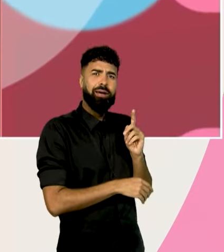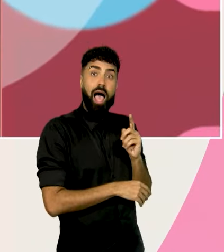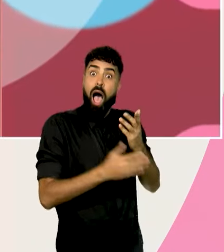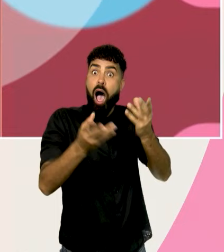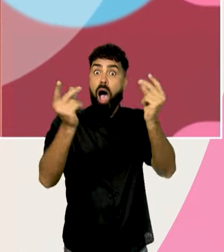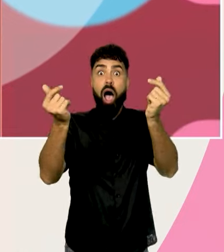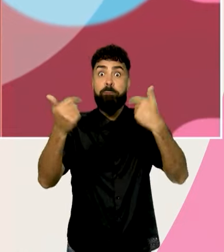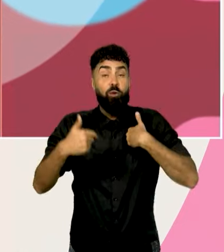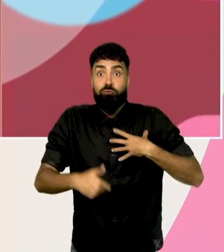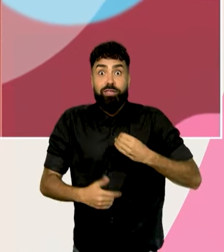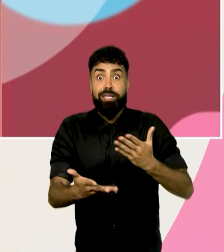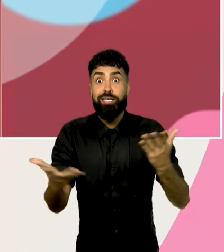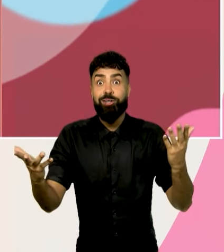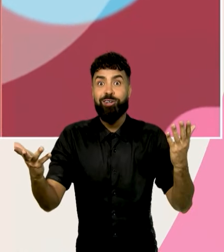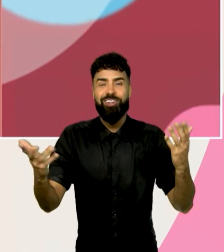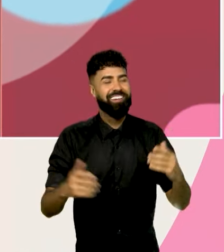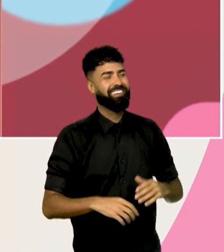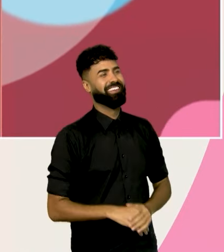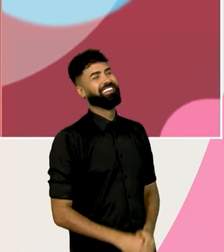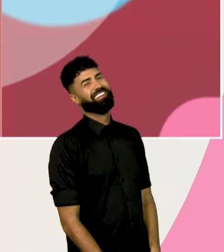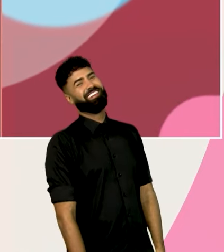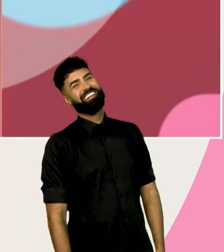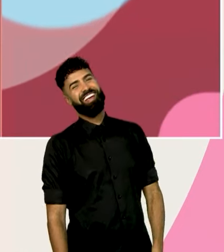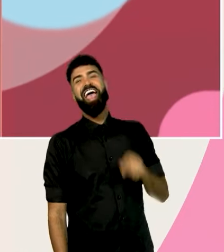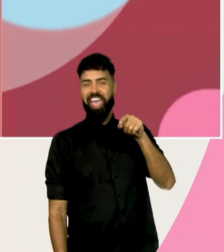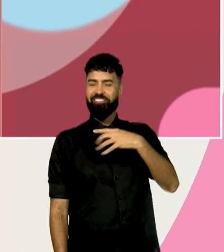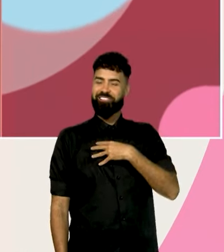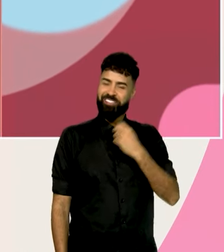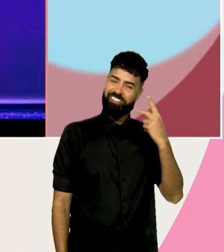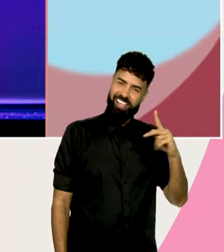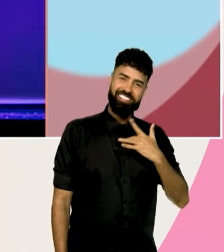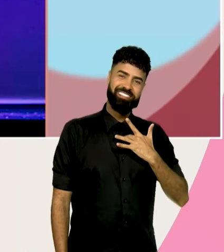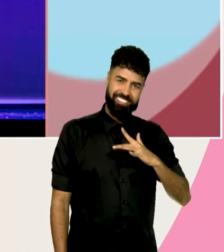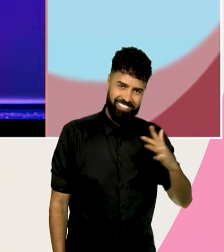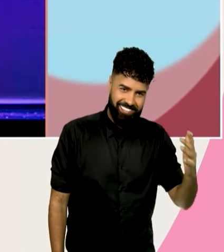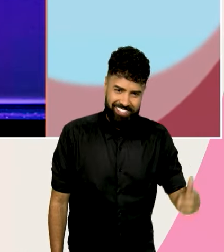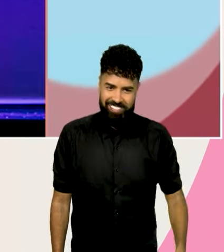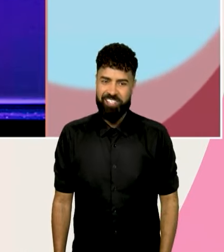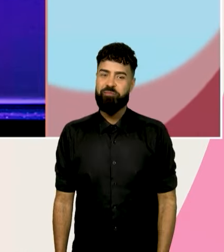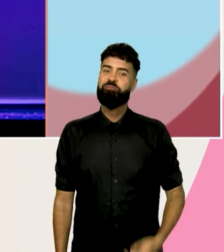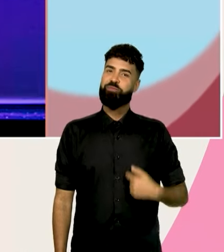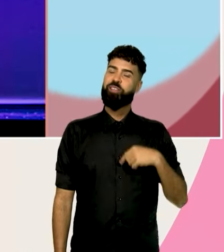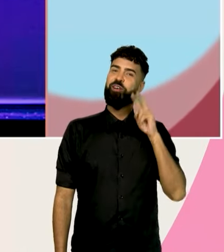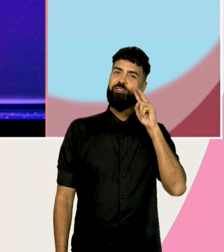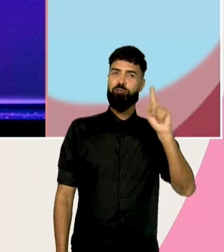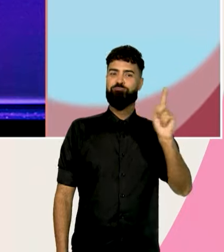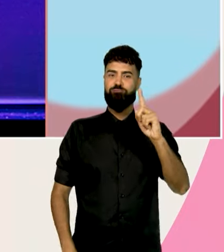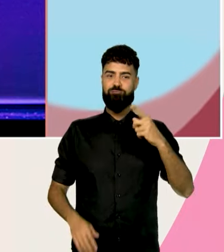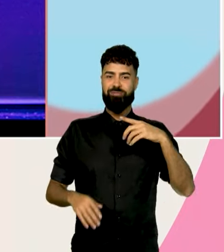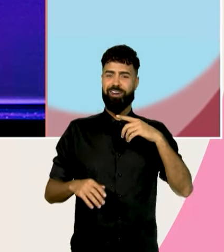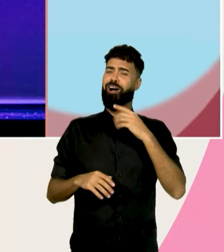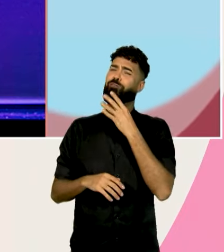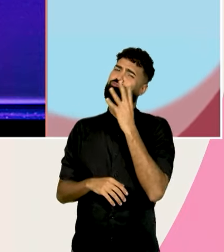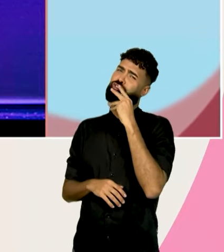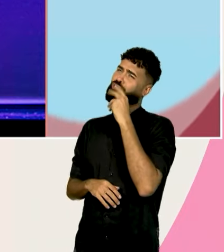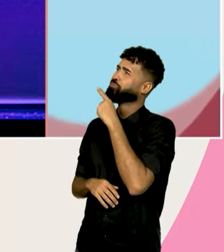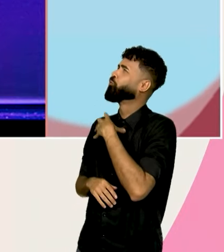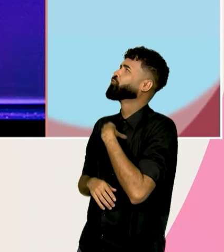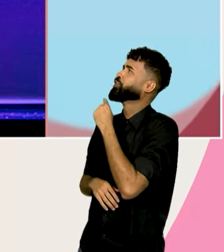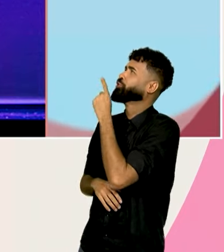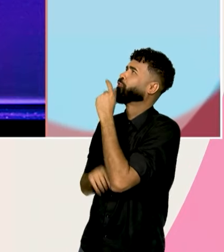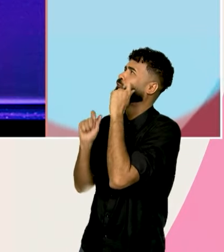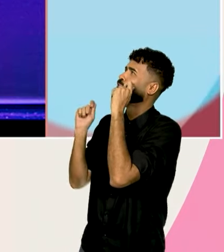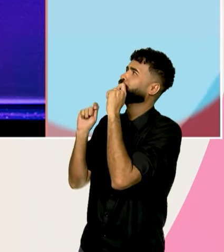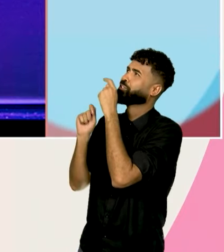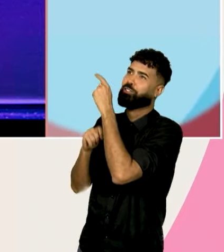meu filho! Mundo pequeno! Eu vi o Bita quieta e falou: olha que bonitinho, ai, ah, que maravilhoso.